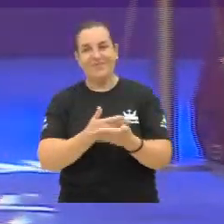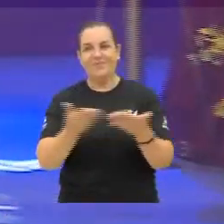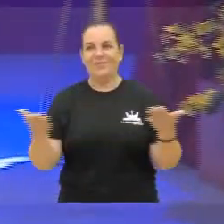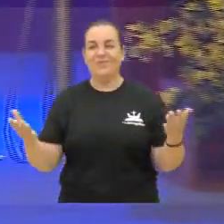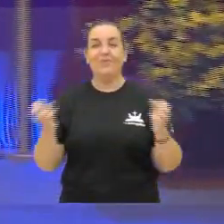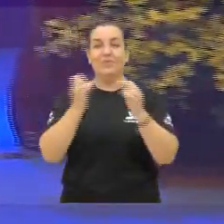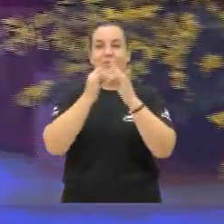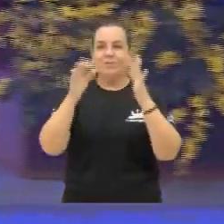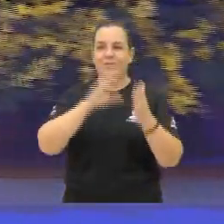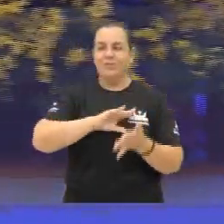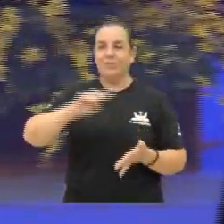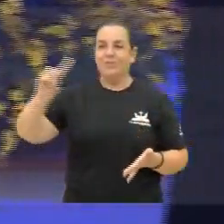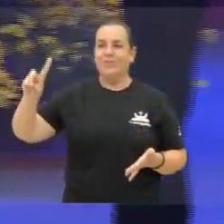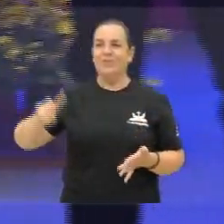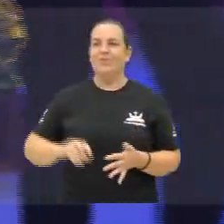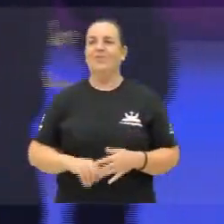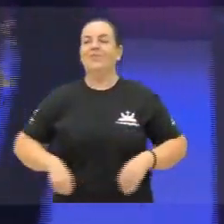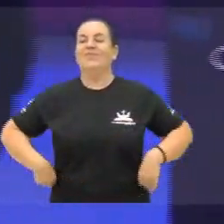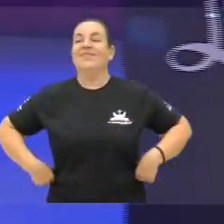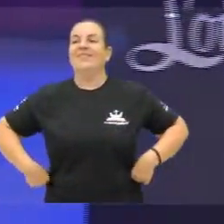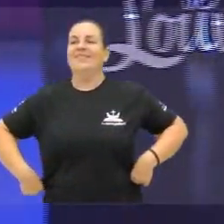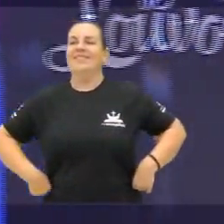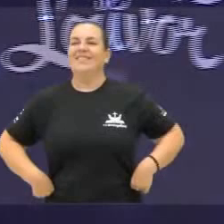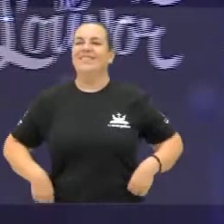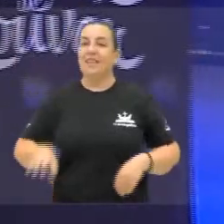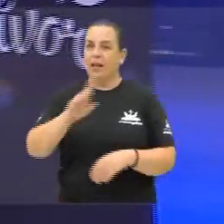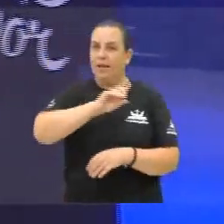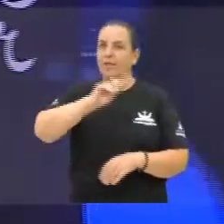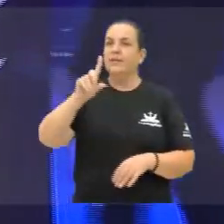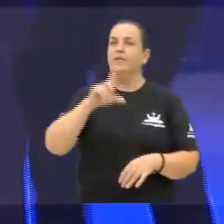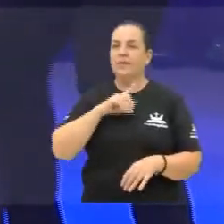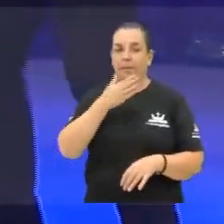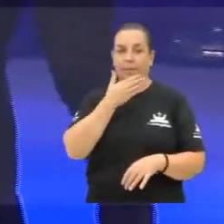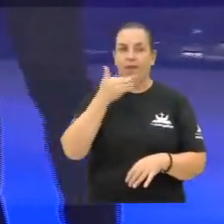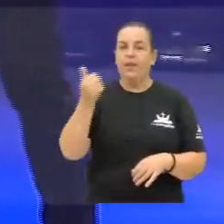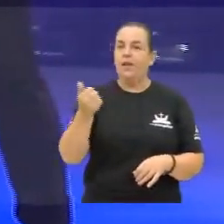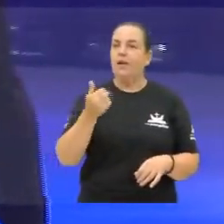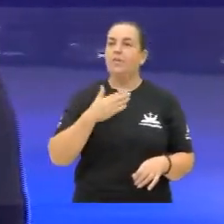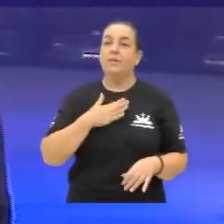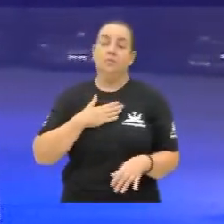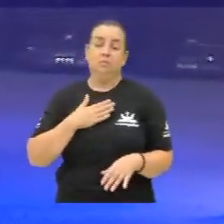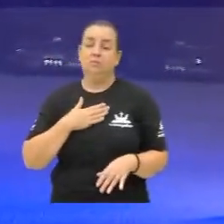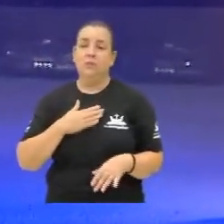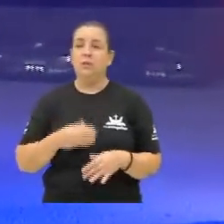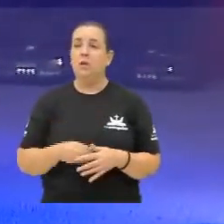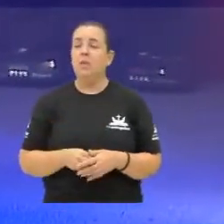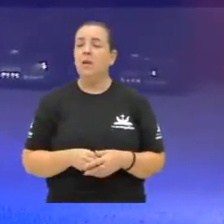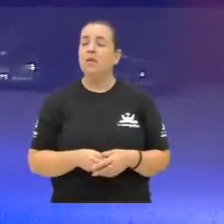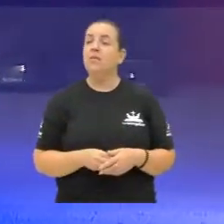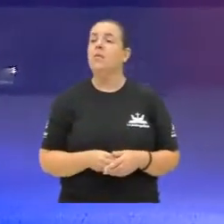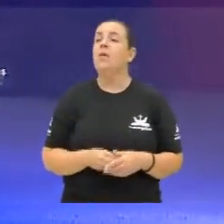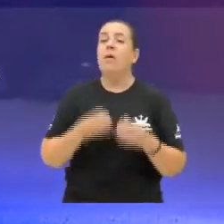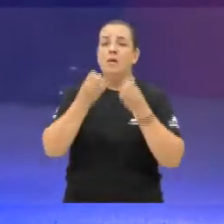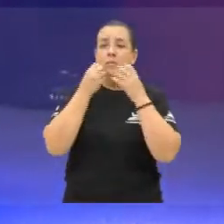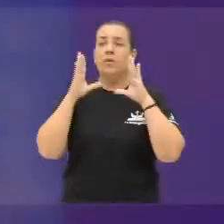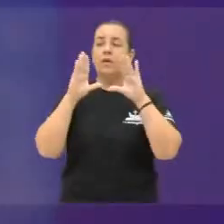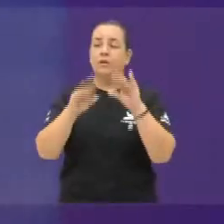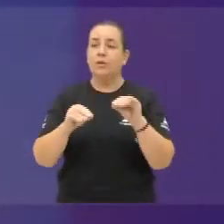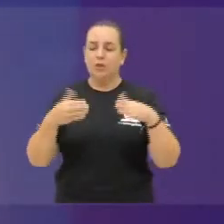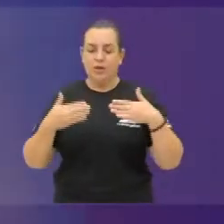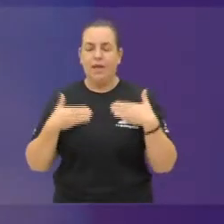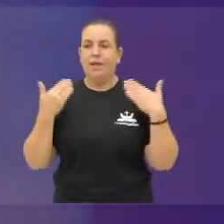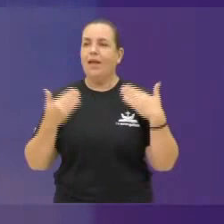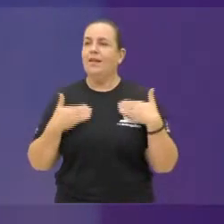a Deus. Ele tem o melhor na vida Deus de cada um de nós. Deus tem o melhor para nós, Léo. Boa noite. Boa noite. Que